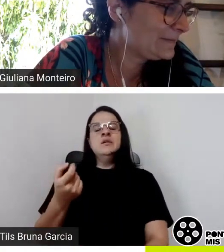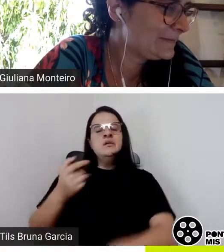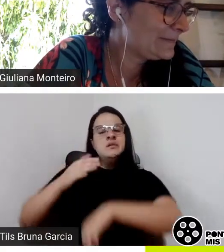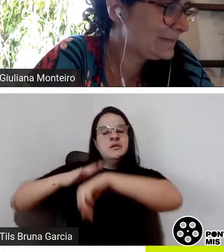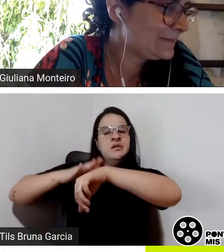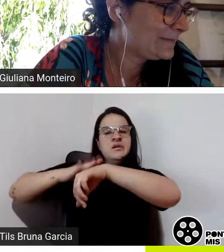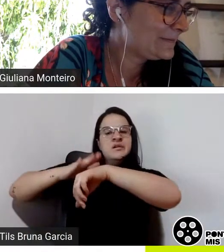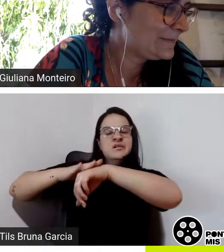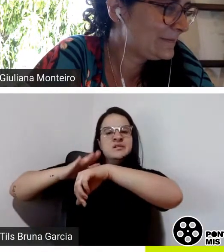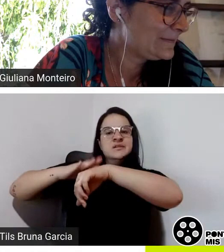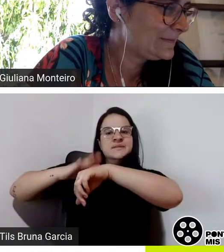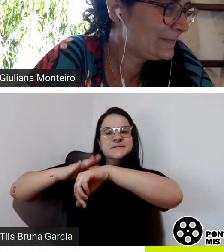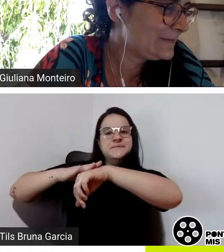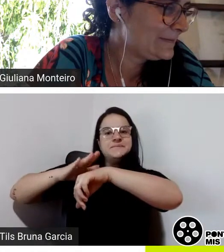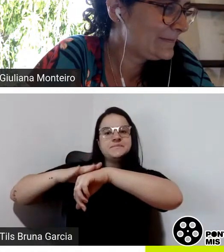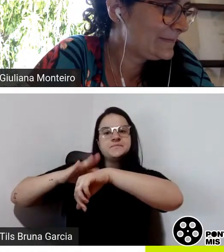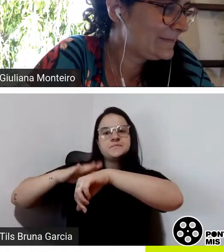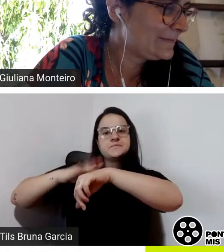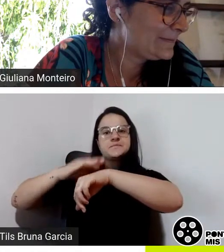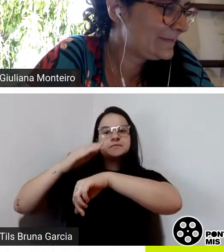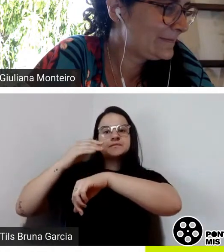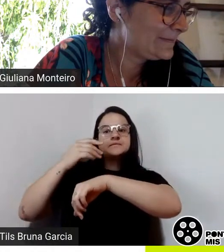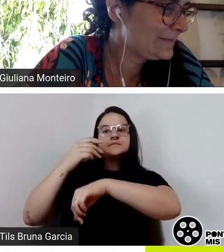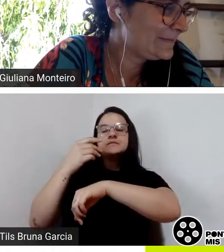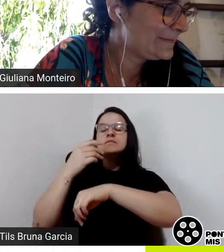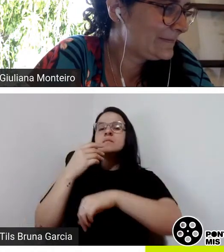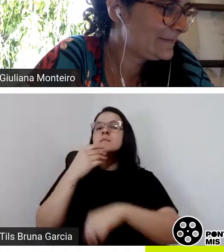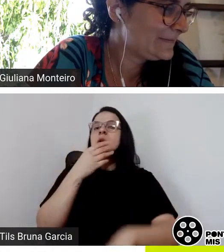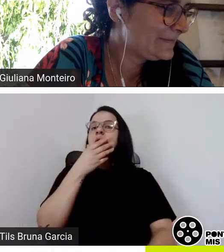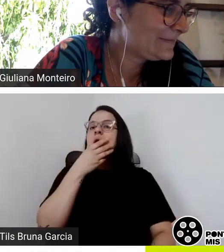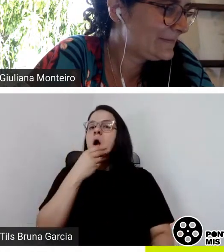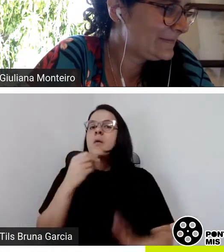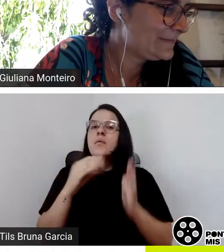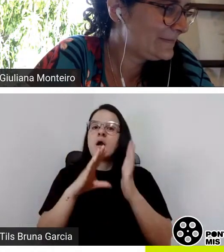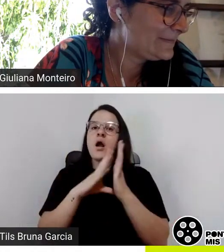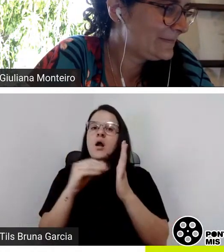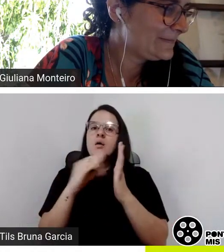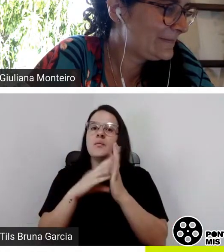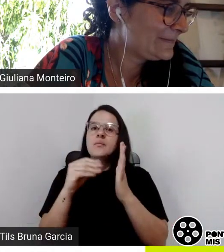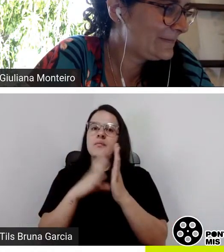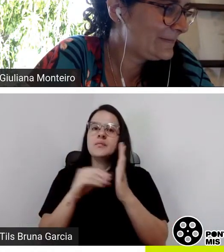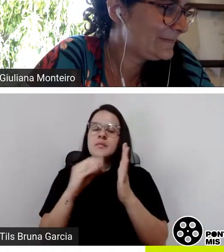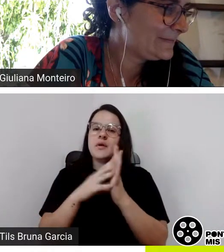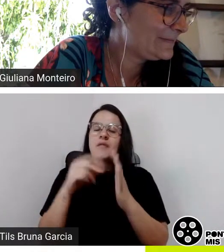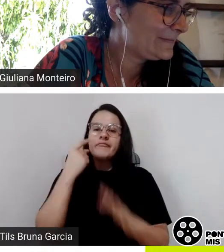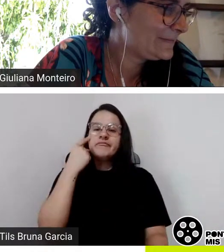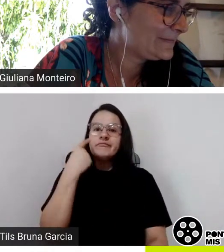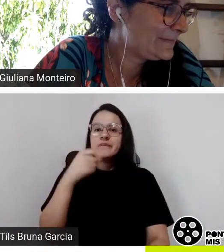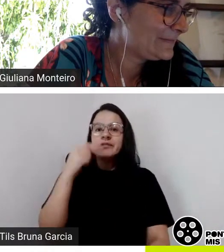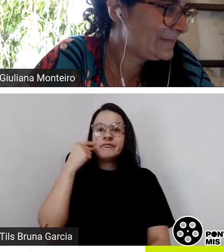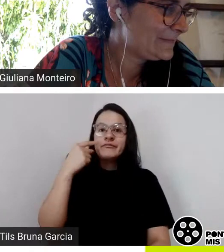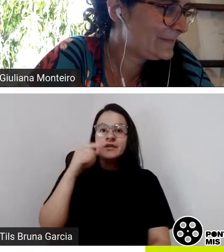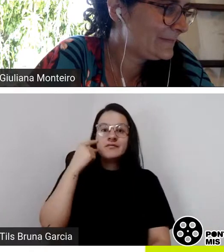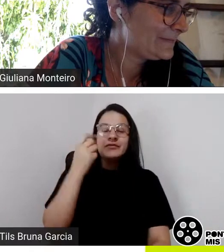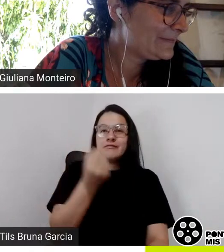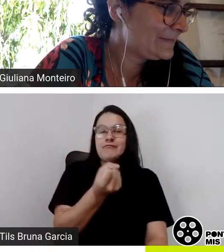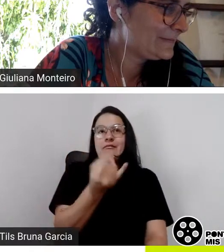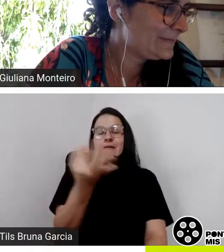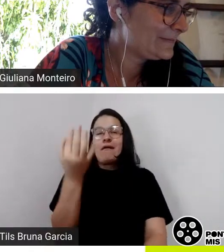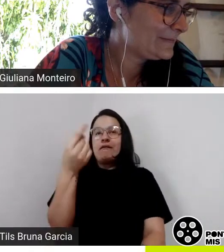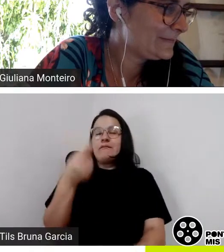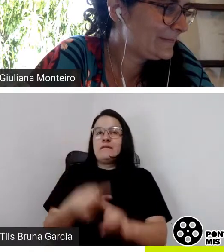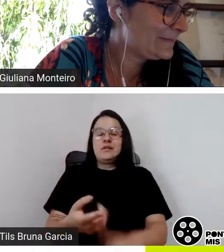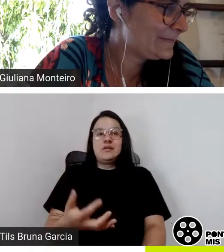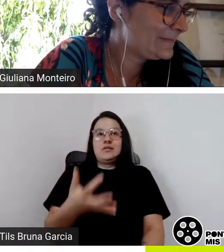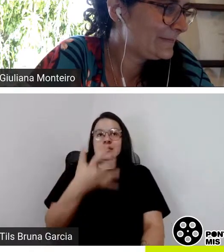o homem já com uma autonomia maior, escolhendo o que eu via, o homem copiava, eu vi 300 vezes também